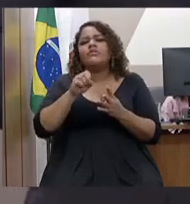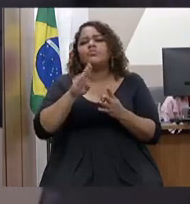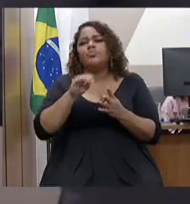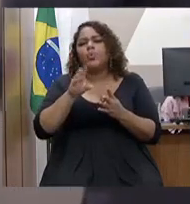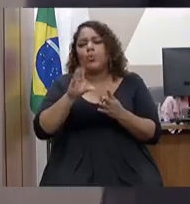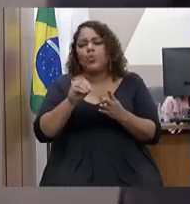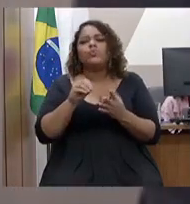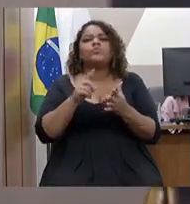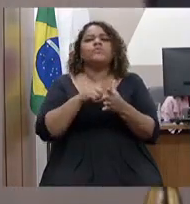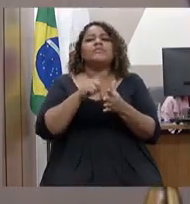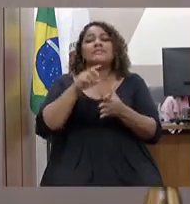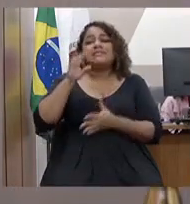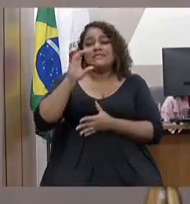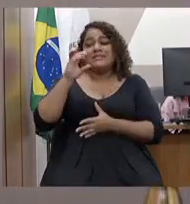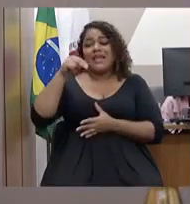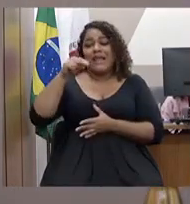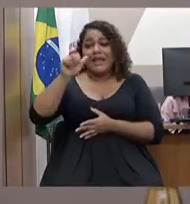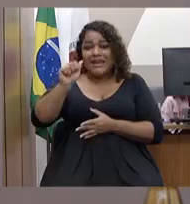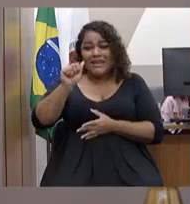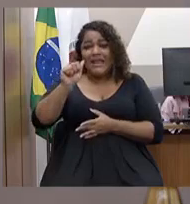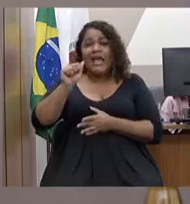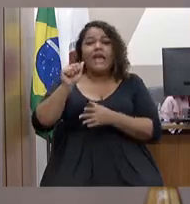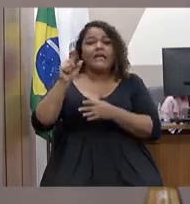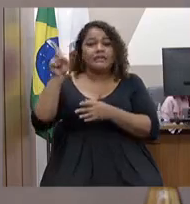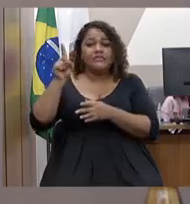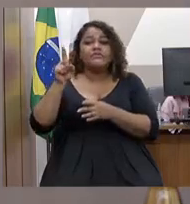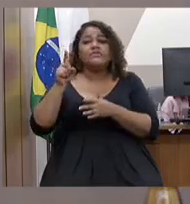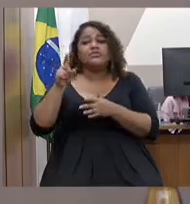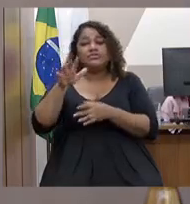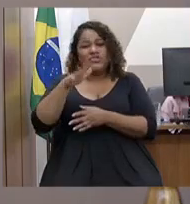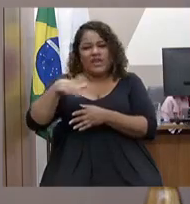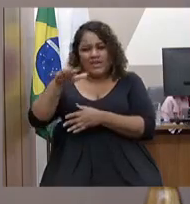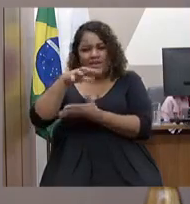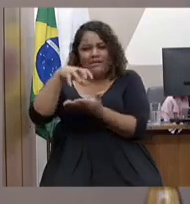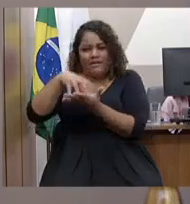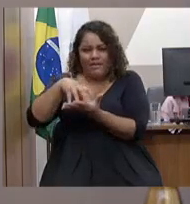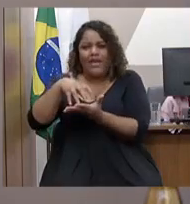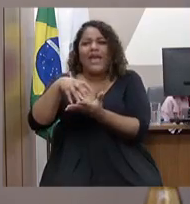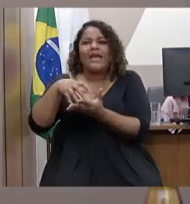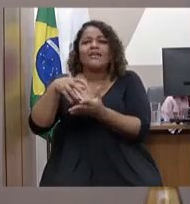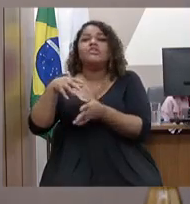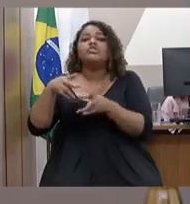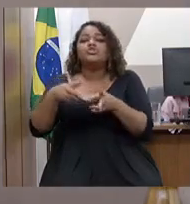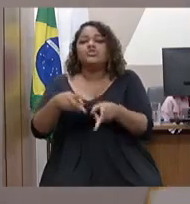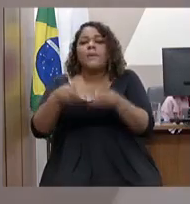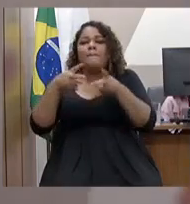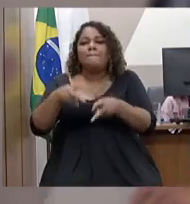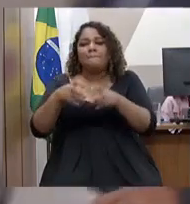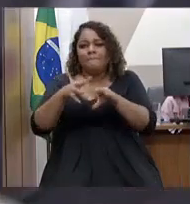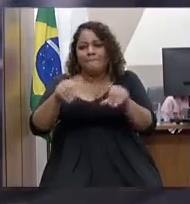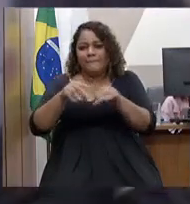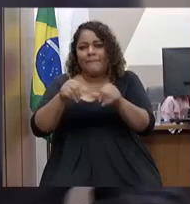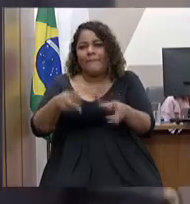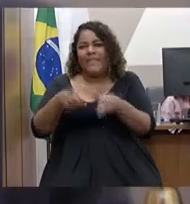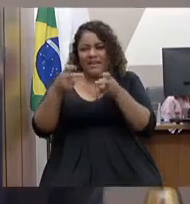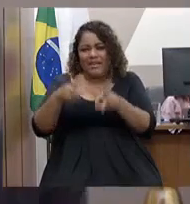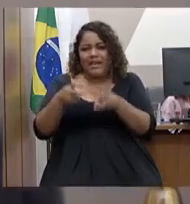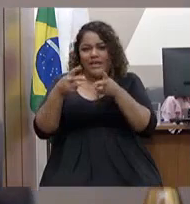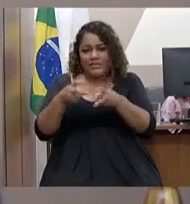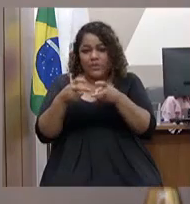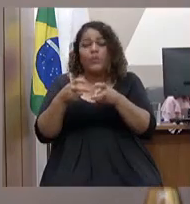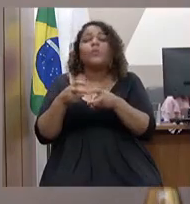principalmente setor de mineração tá fazendo uma grande discussão sobre os acidentes na Minas nas minas da África do Sul